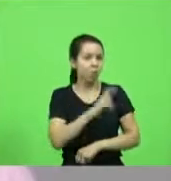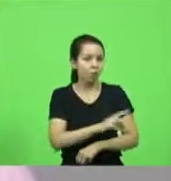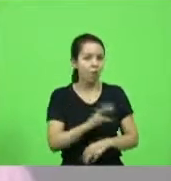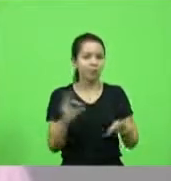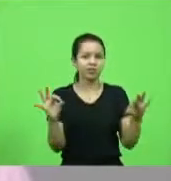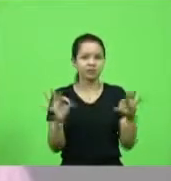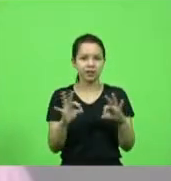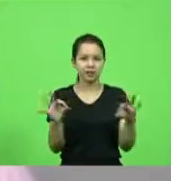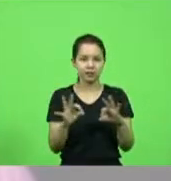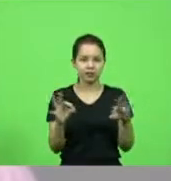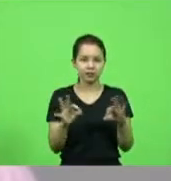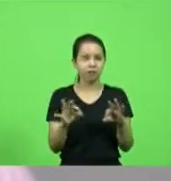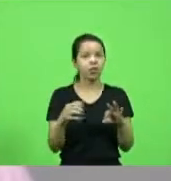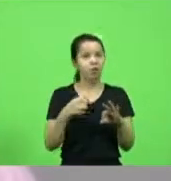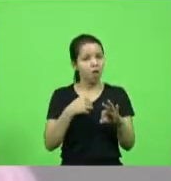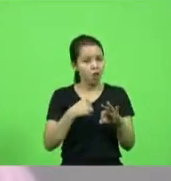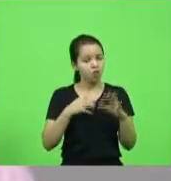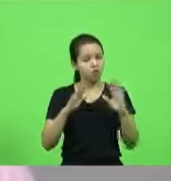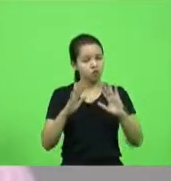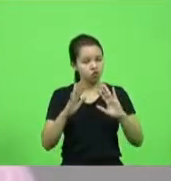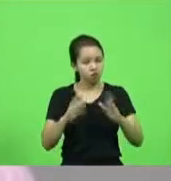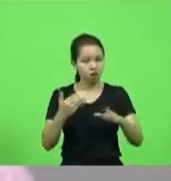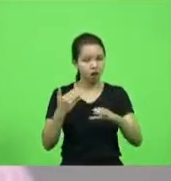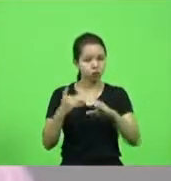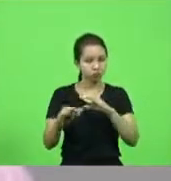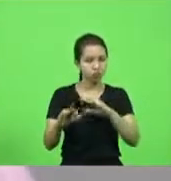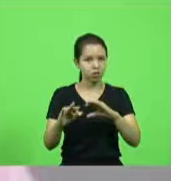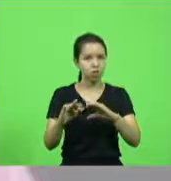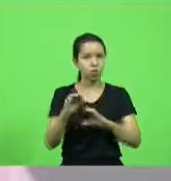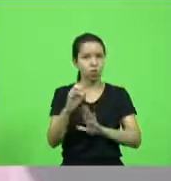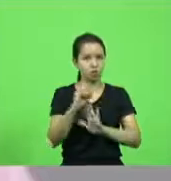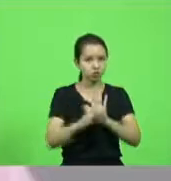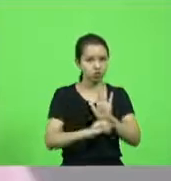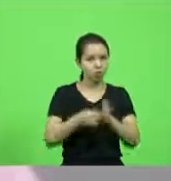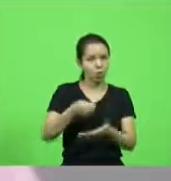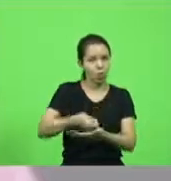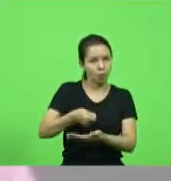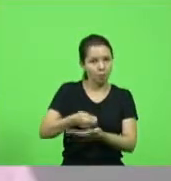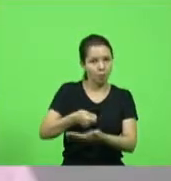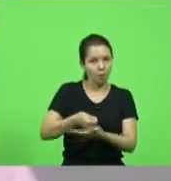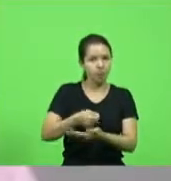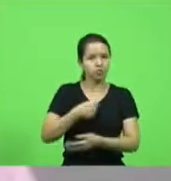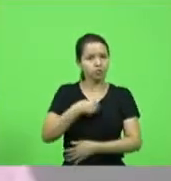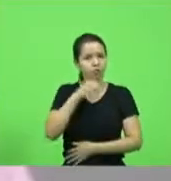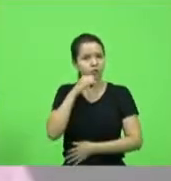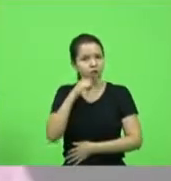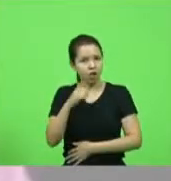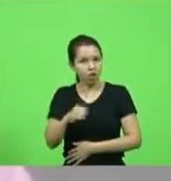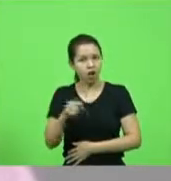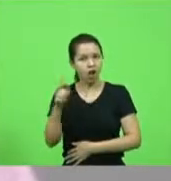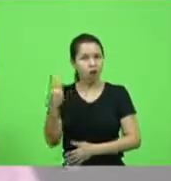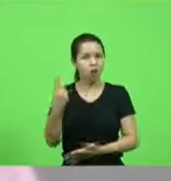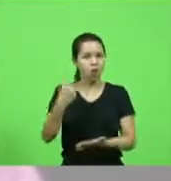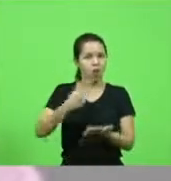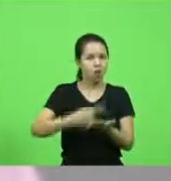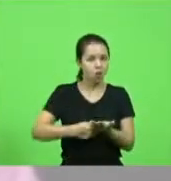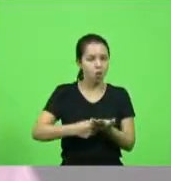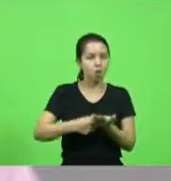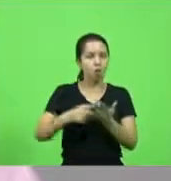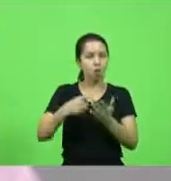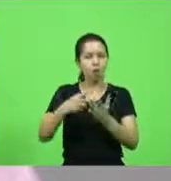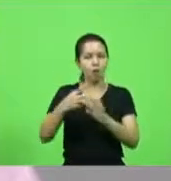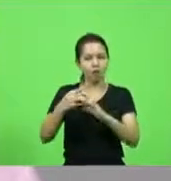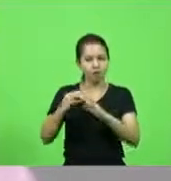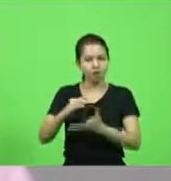um ofício cobrando, no meu ofício falei que ele se comprometeu a iniciar em agosto passado,